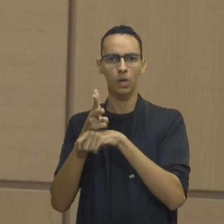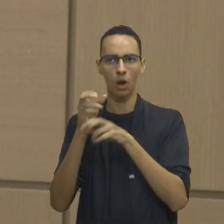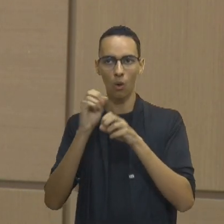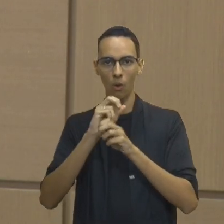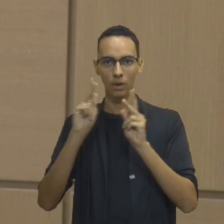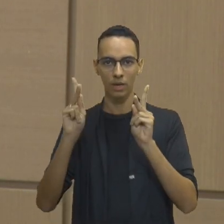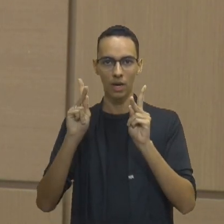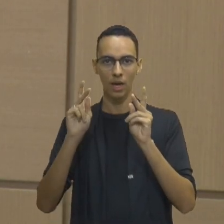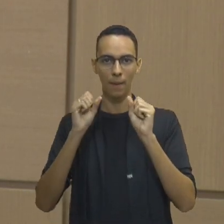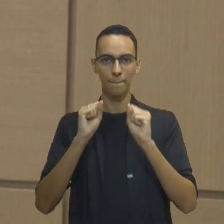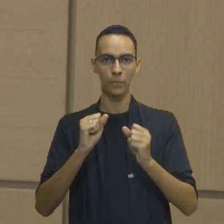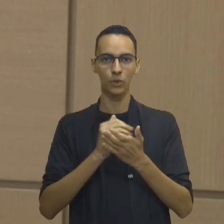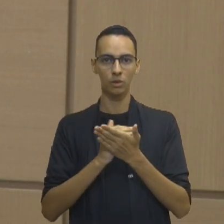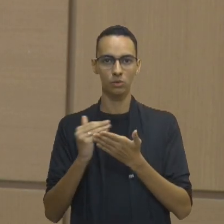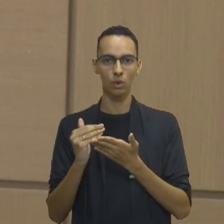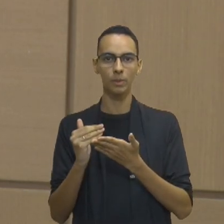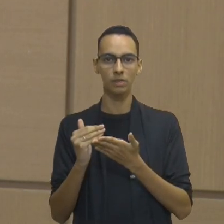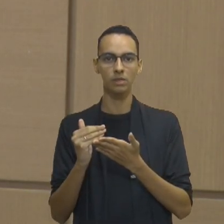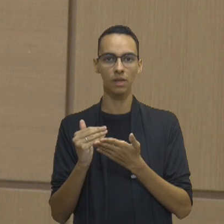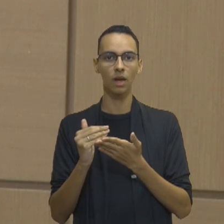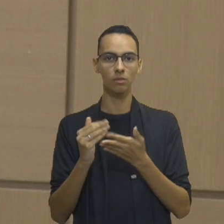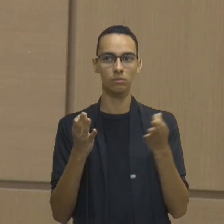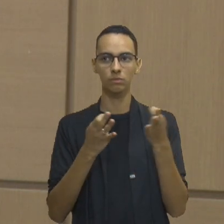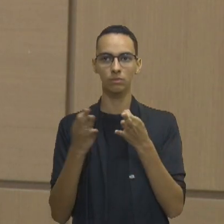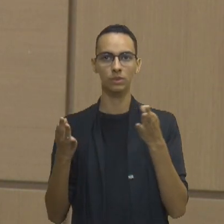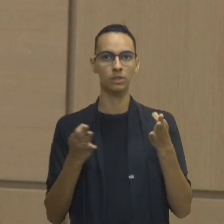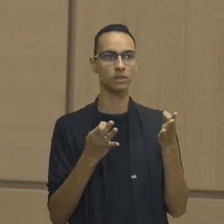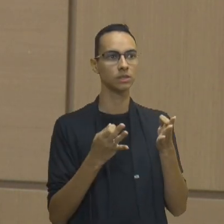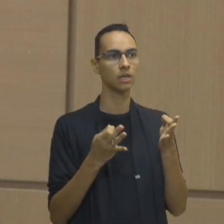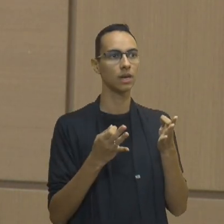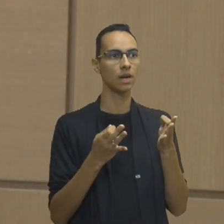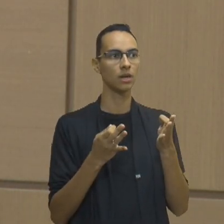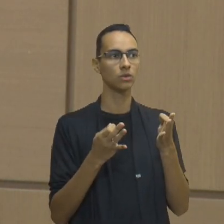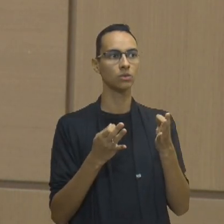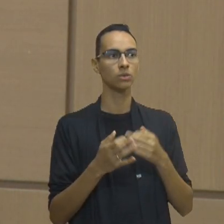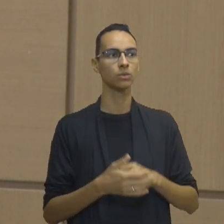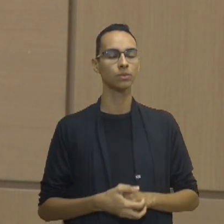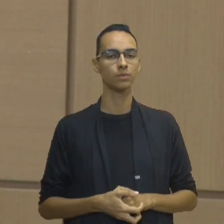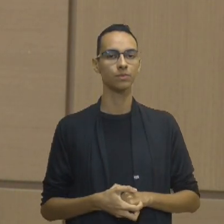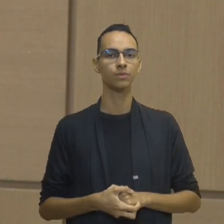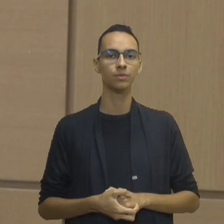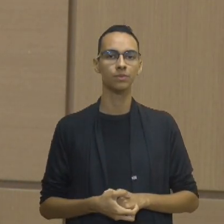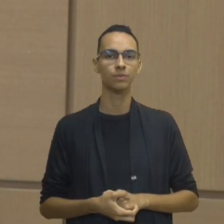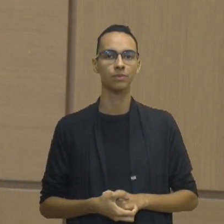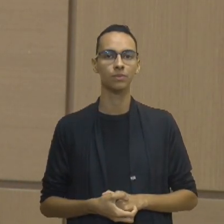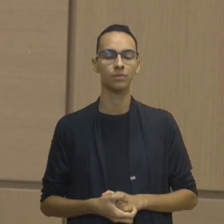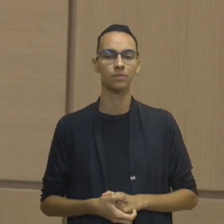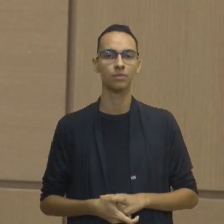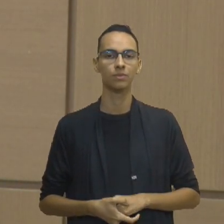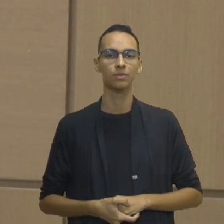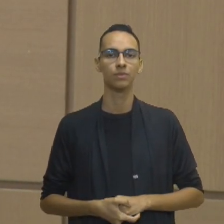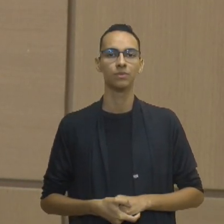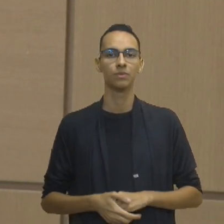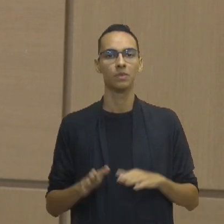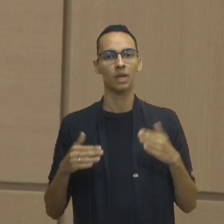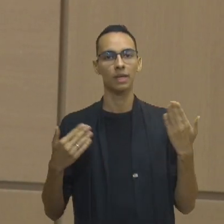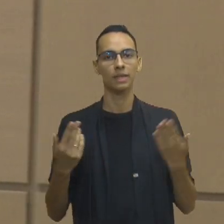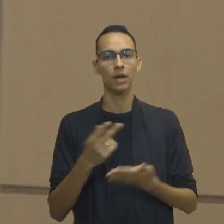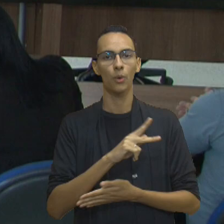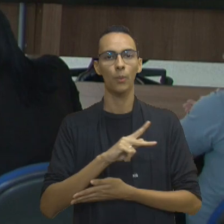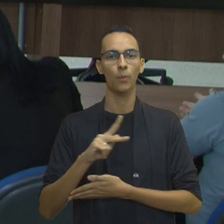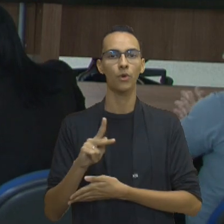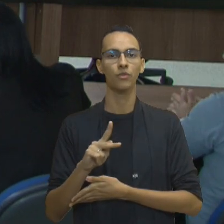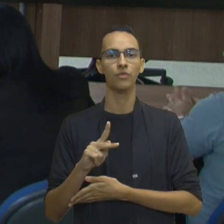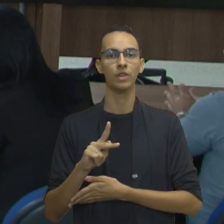ok, podemos começar, tudo certo, equipe de transmissão. Então, professor Carlos